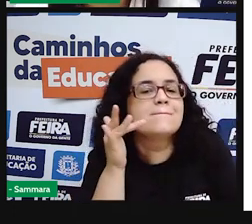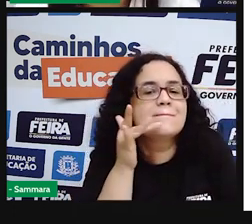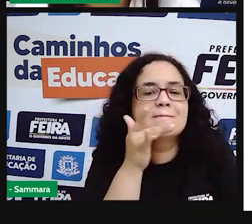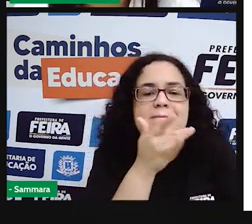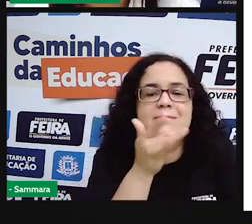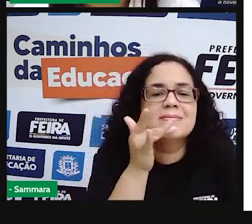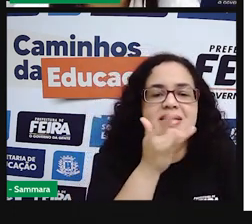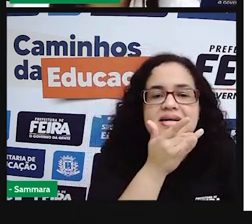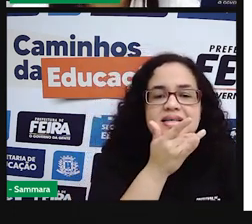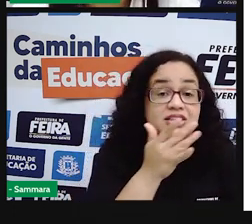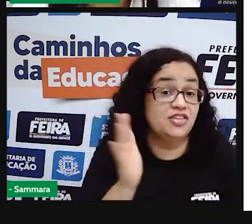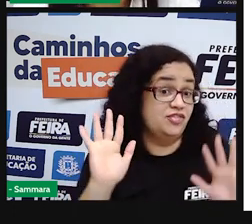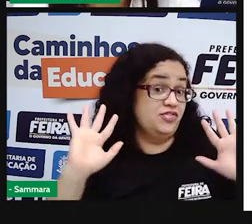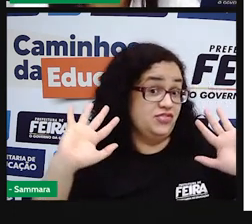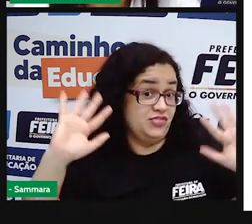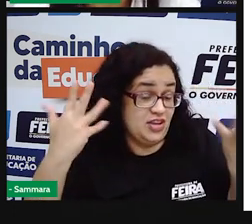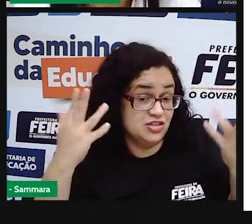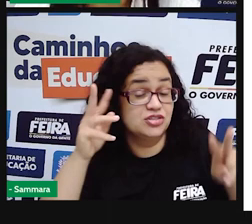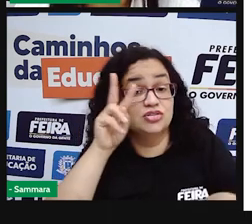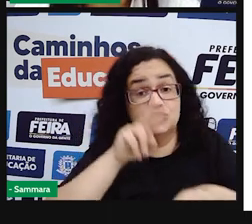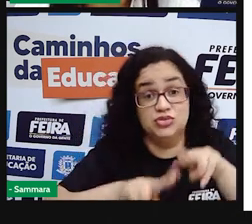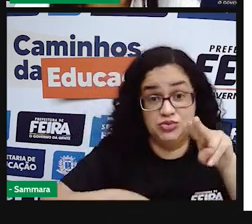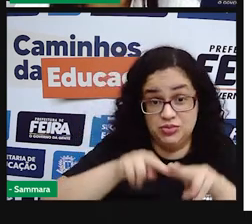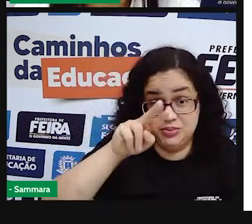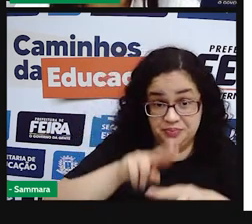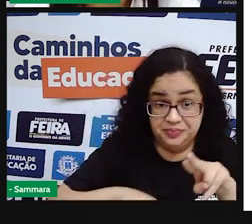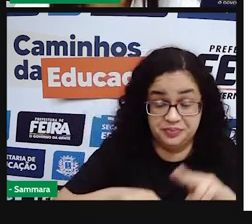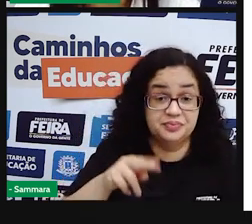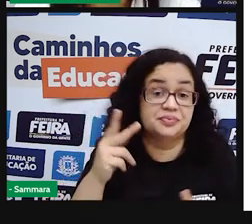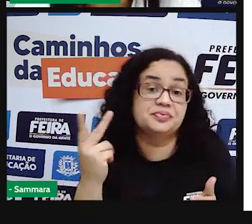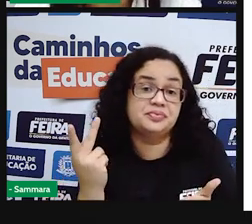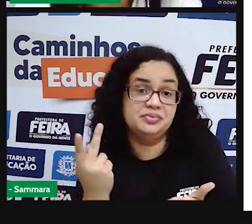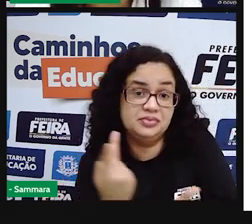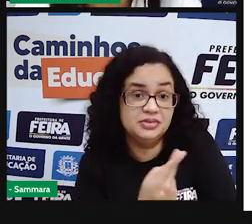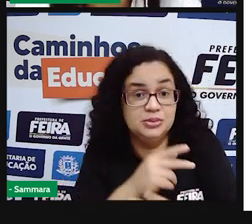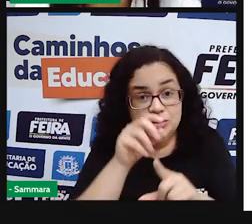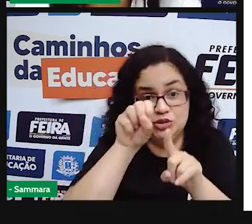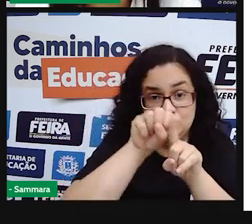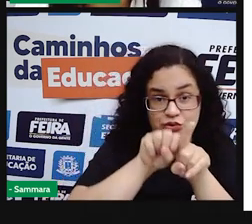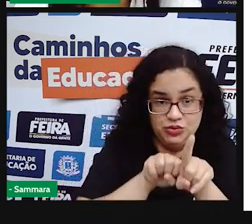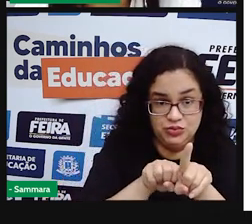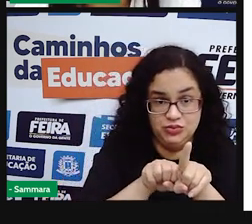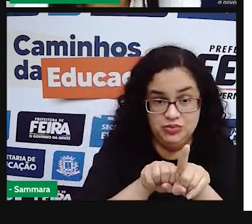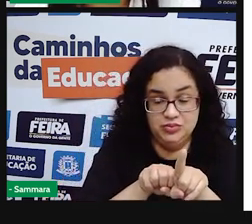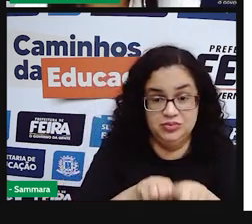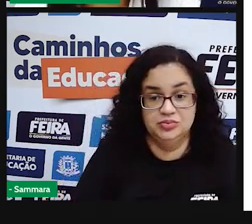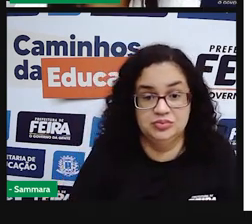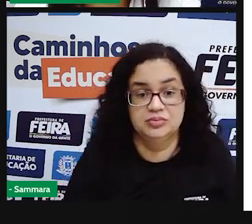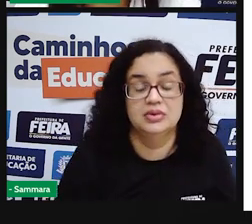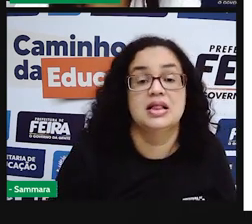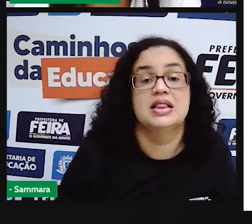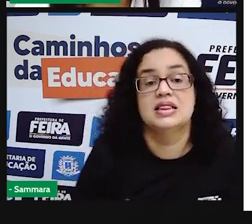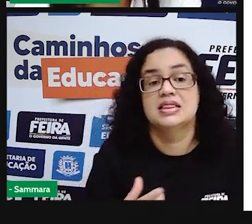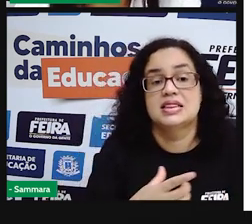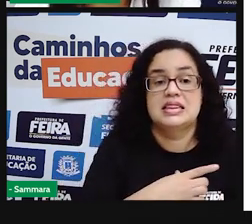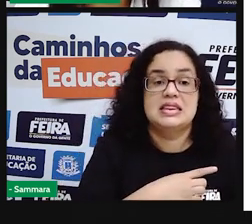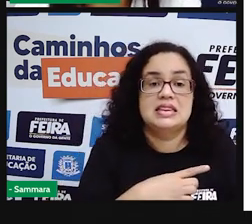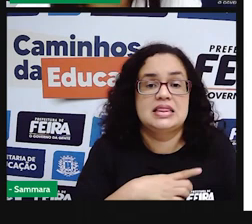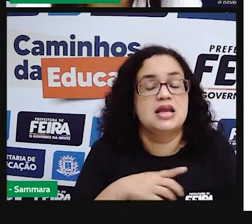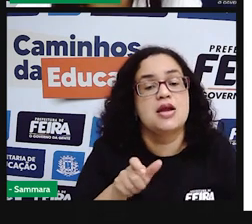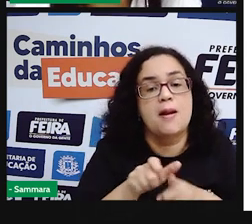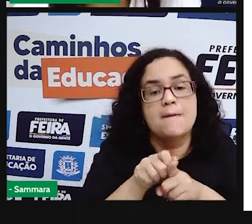época do ano, dessas festividades que acontecem no mês de junho? Olha só, tem amendoim,